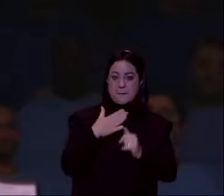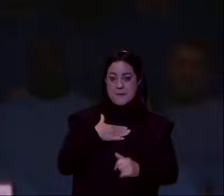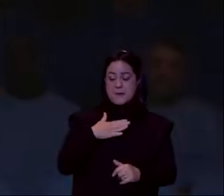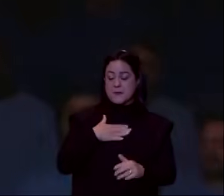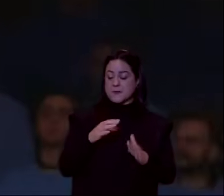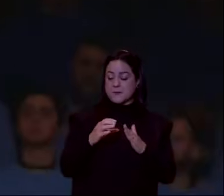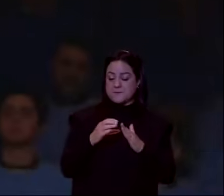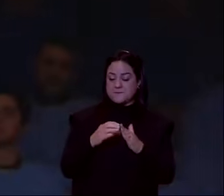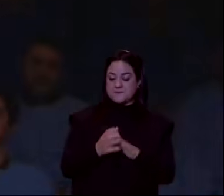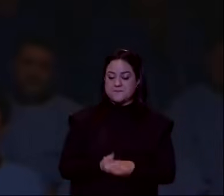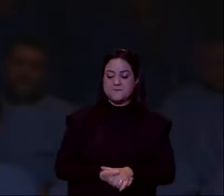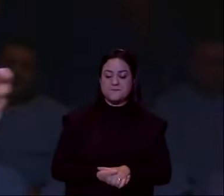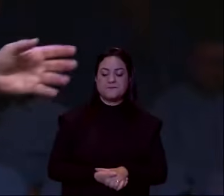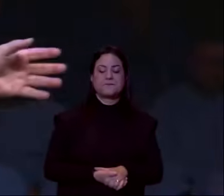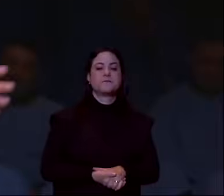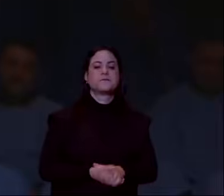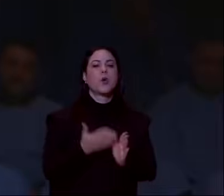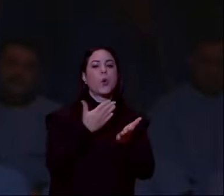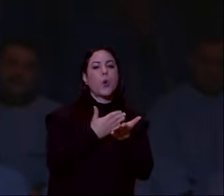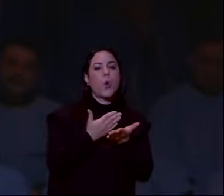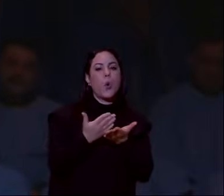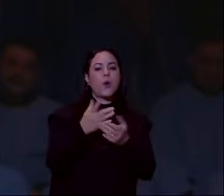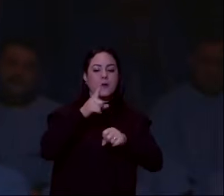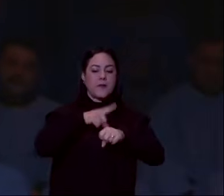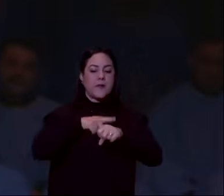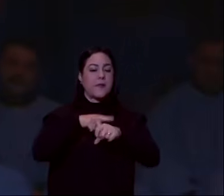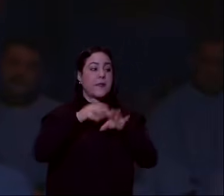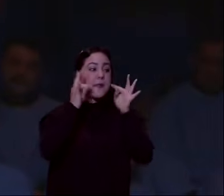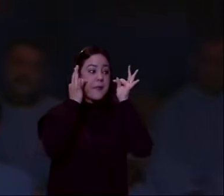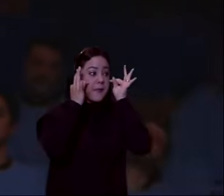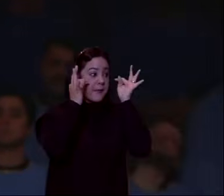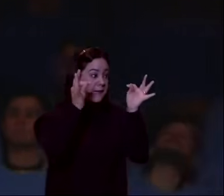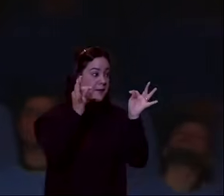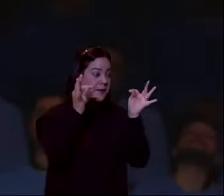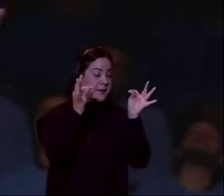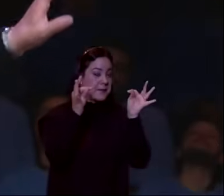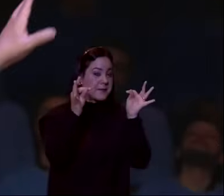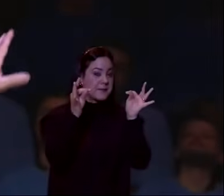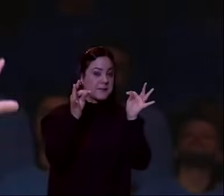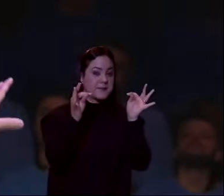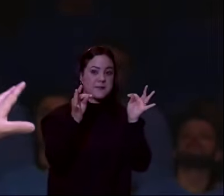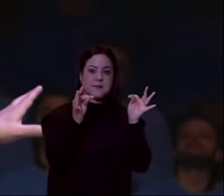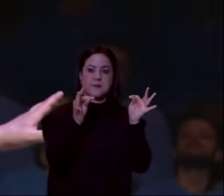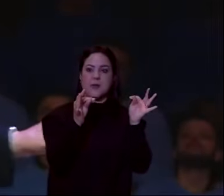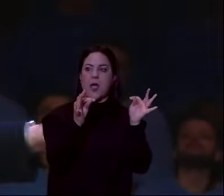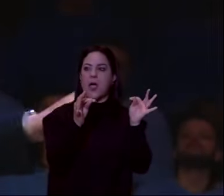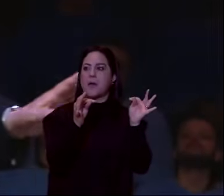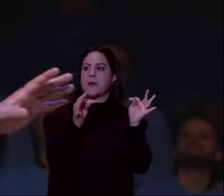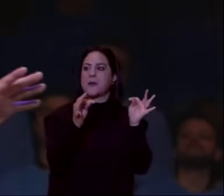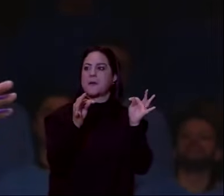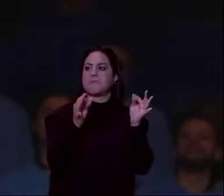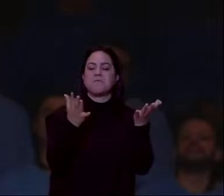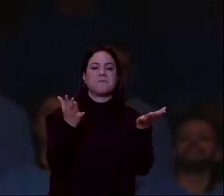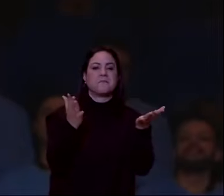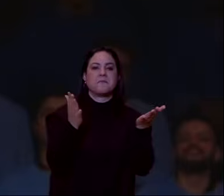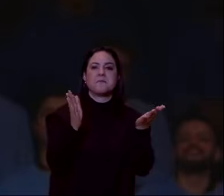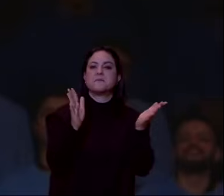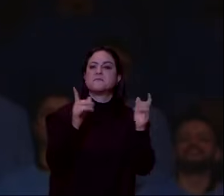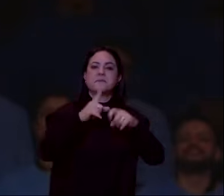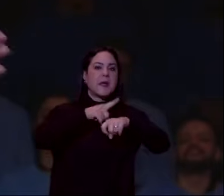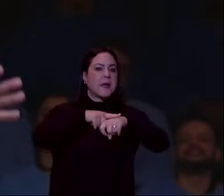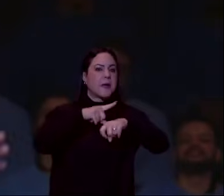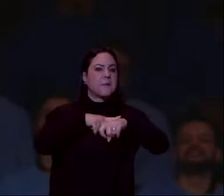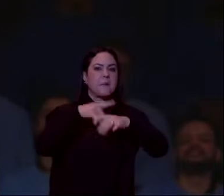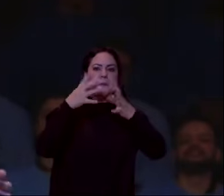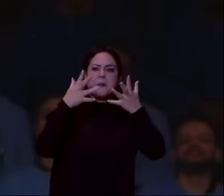célula, a gente começou um momento de testemunho. Olha, não deu para fazer mais nada na célula, né? Porque aquele momento